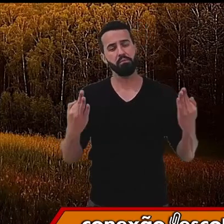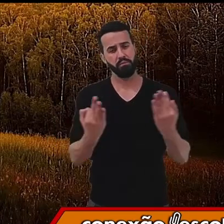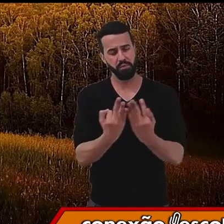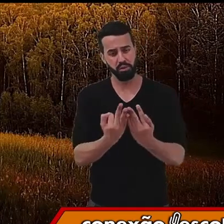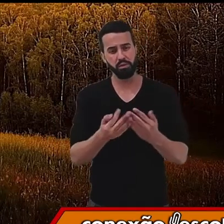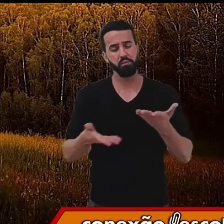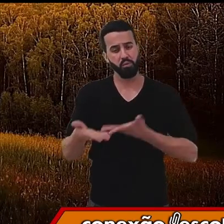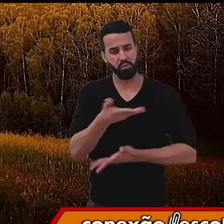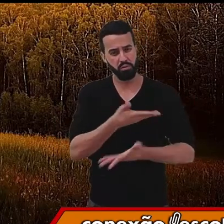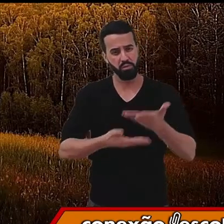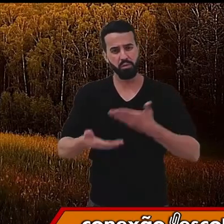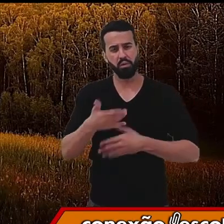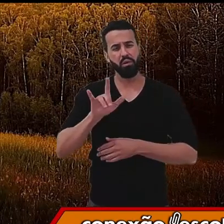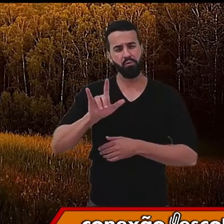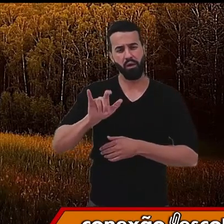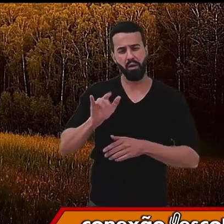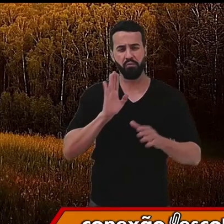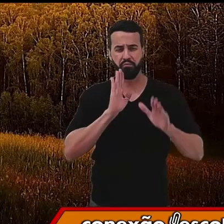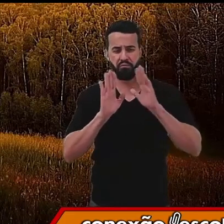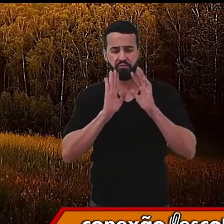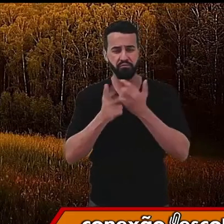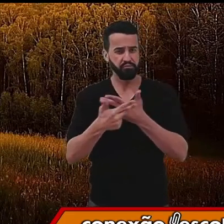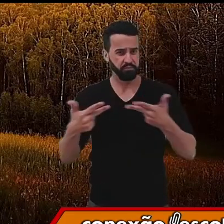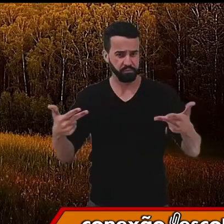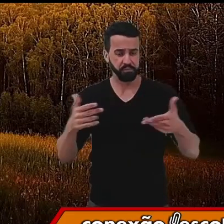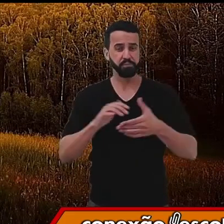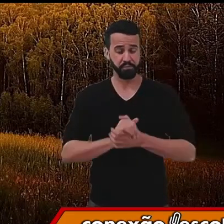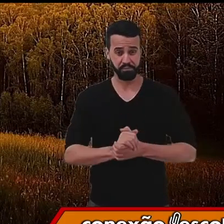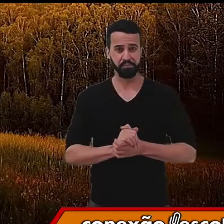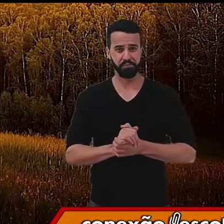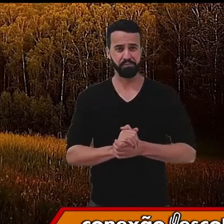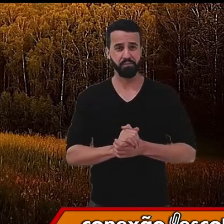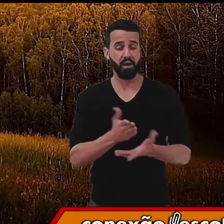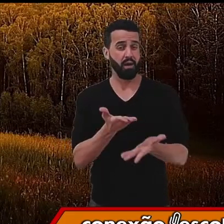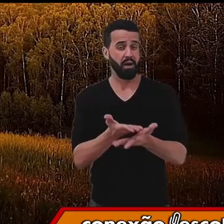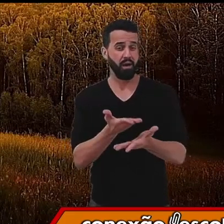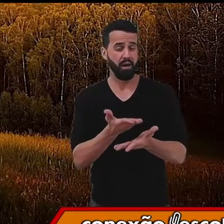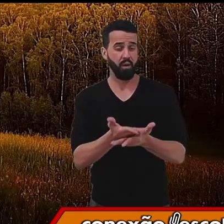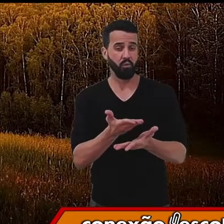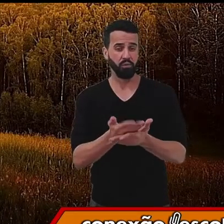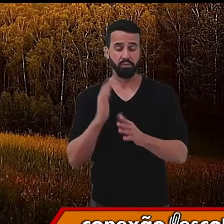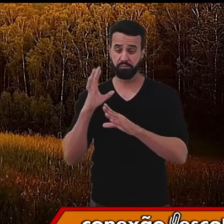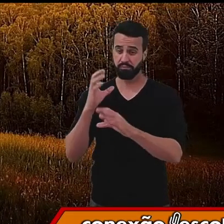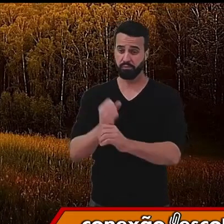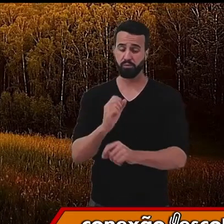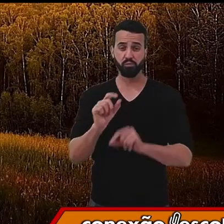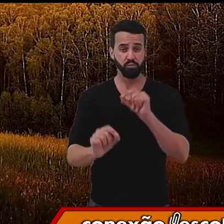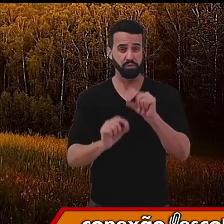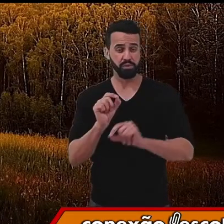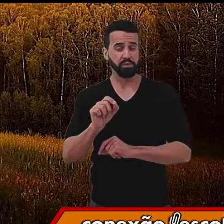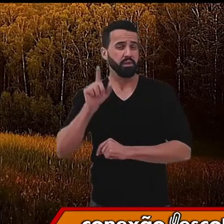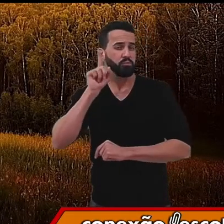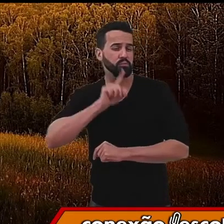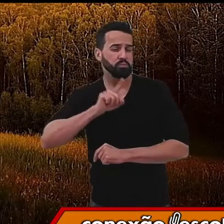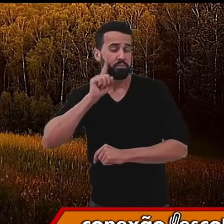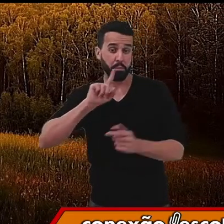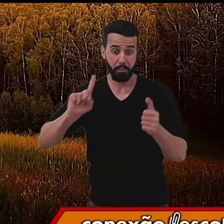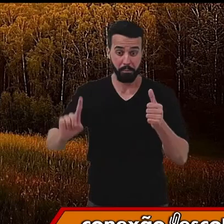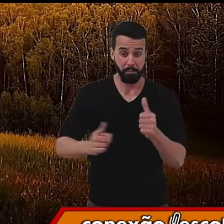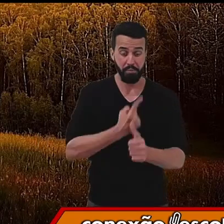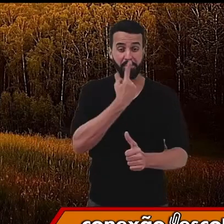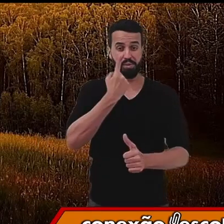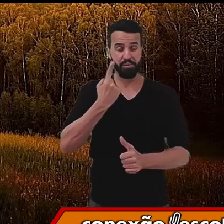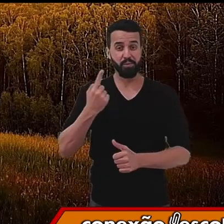também em suas redes sociais. Nesta aula nós vimos que os Estados Unidos foram a primeira colônia da